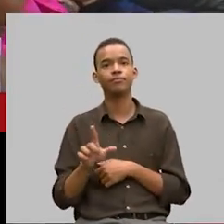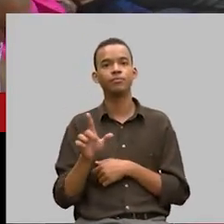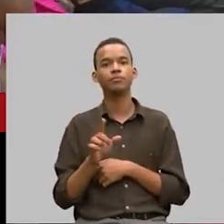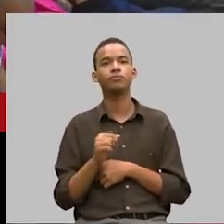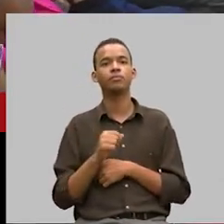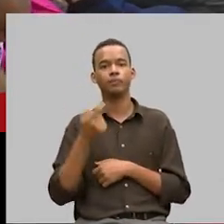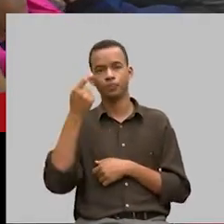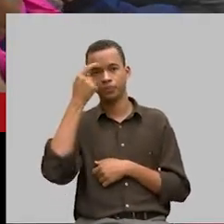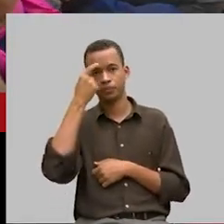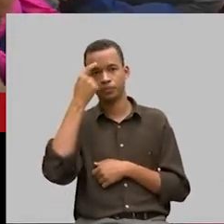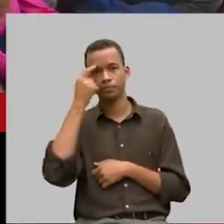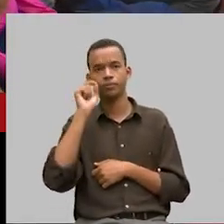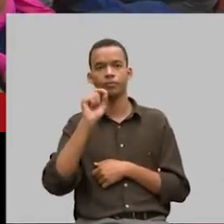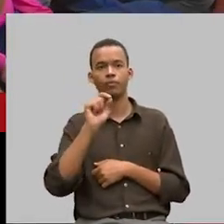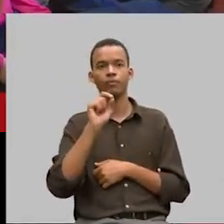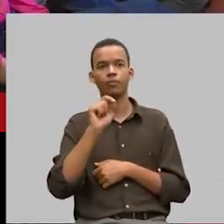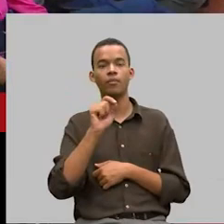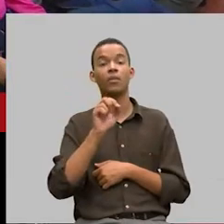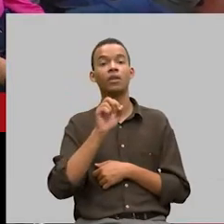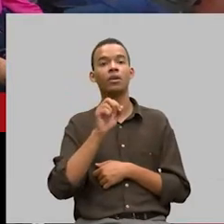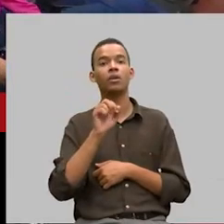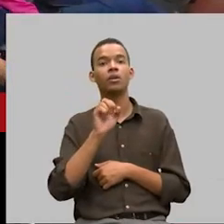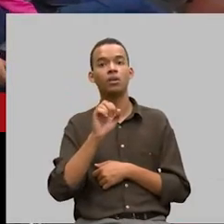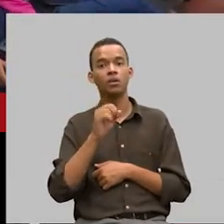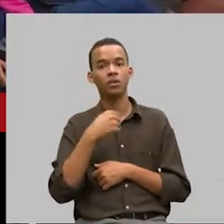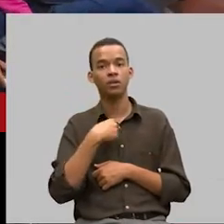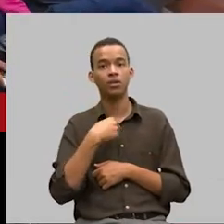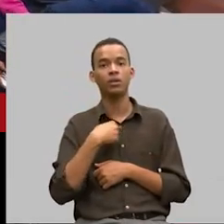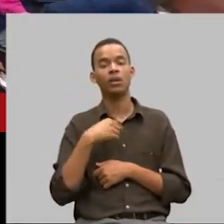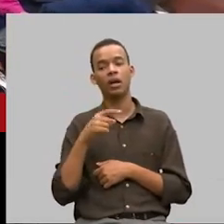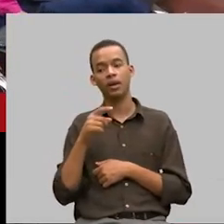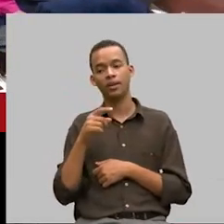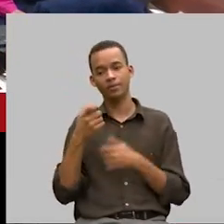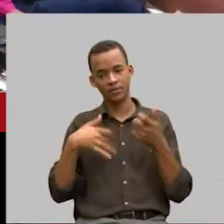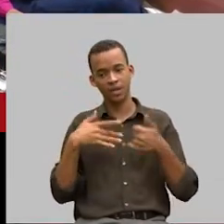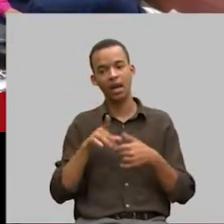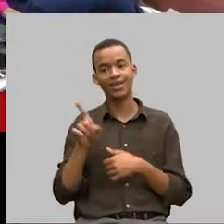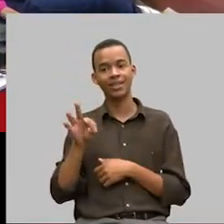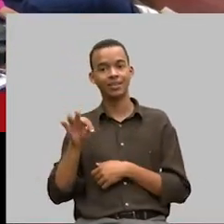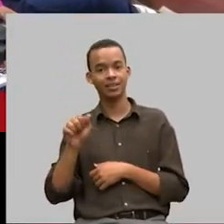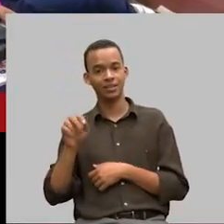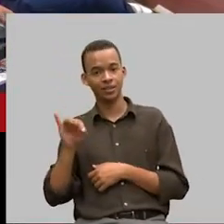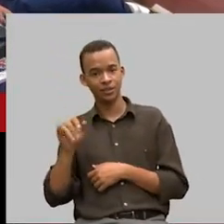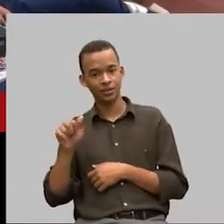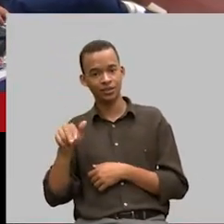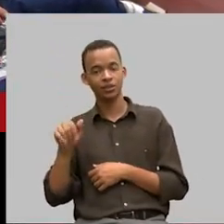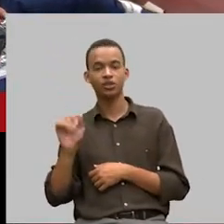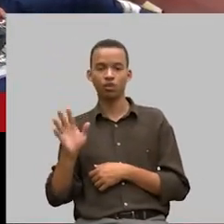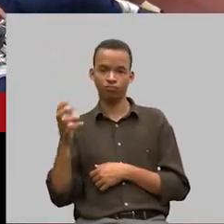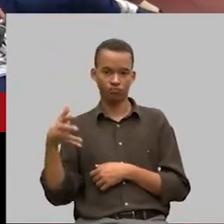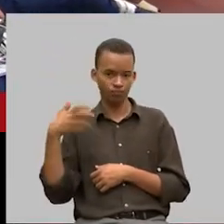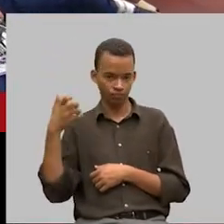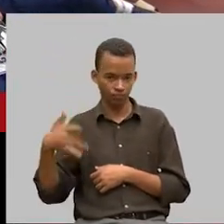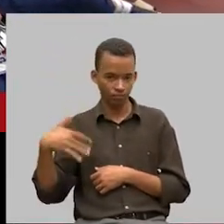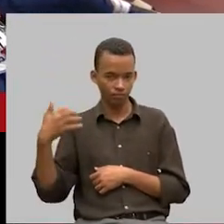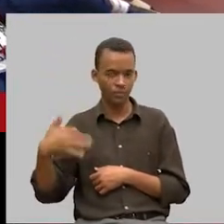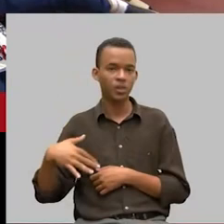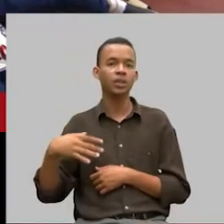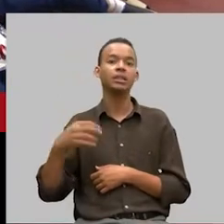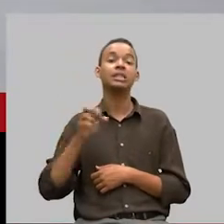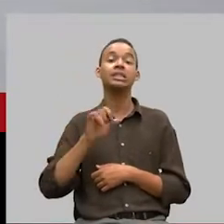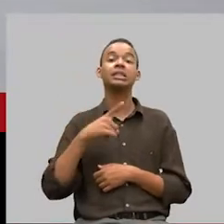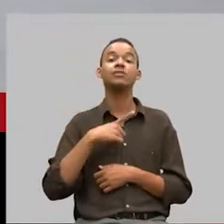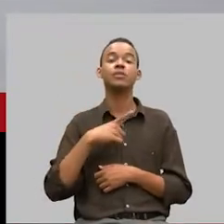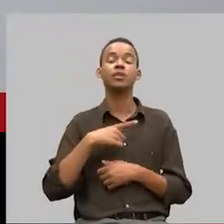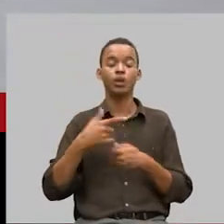seguinte se eu tiver e Tatiana falou um pouco disso Ivana também se eu tiver um corpo docente